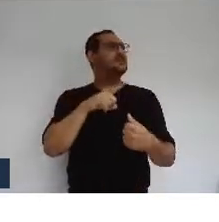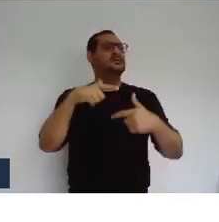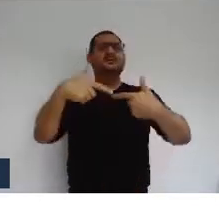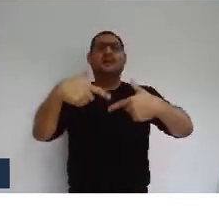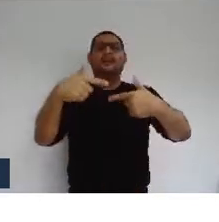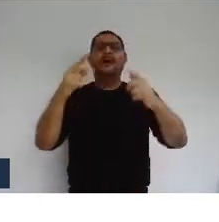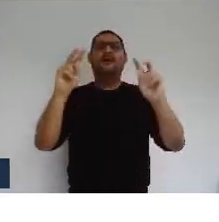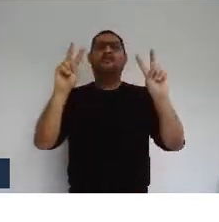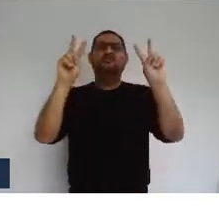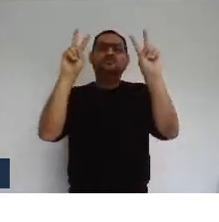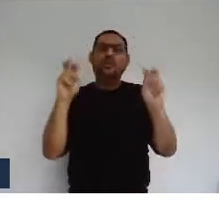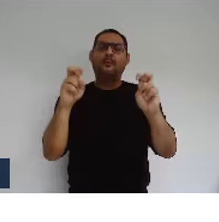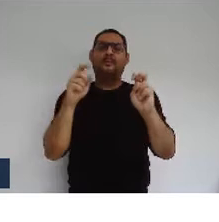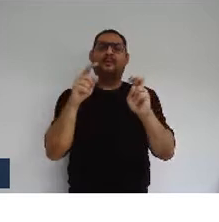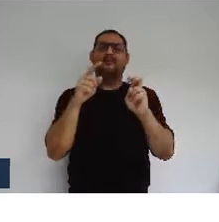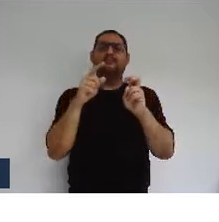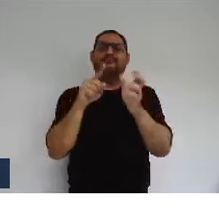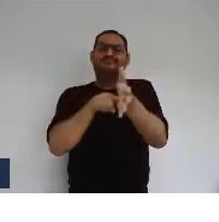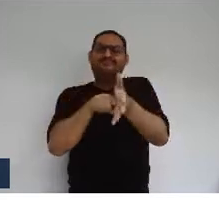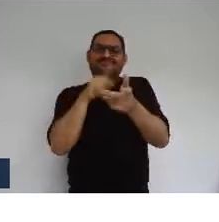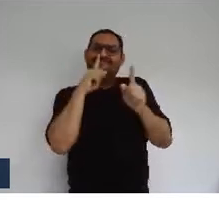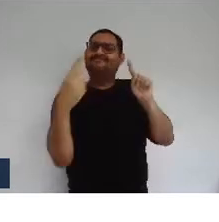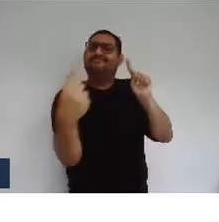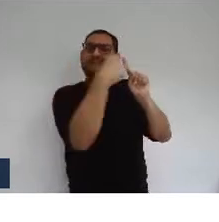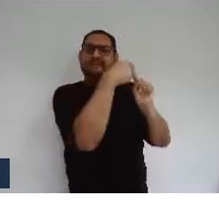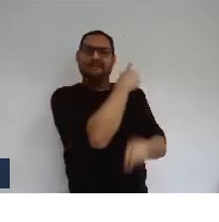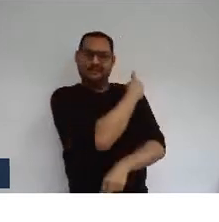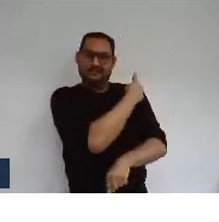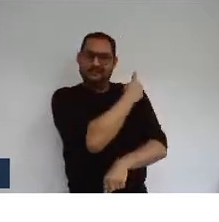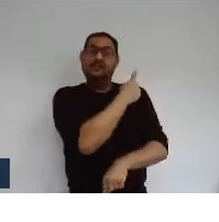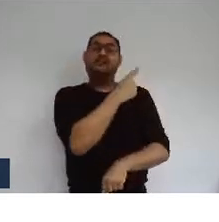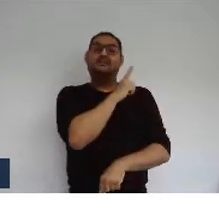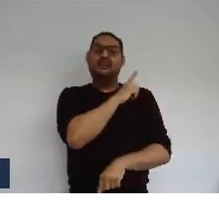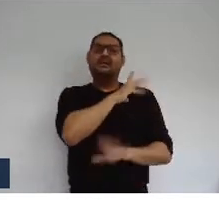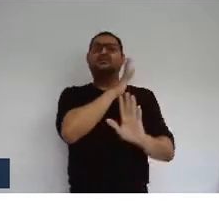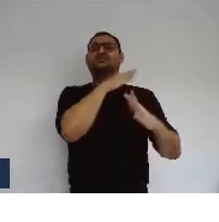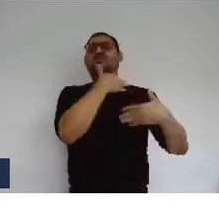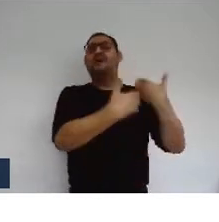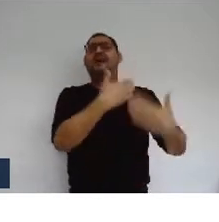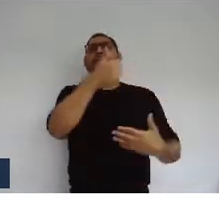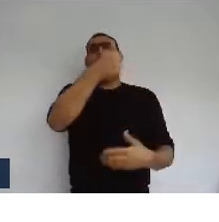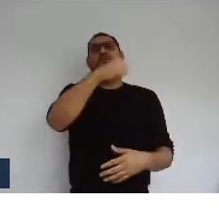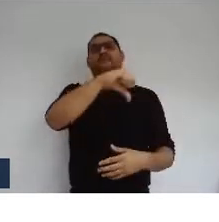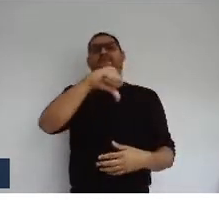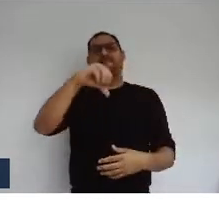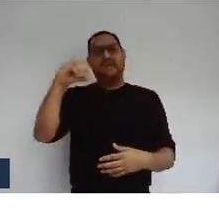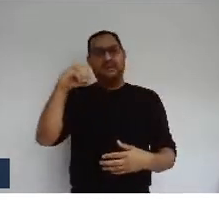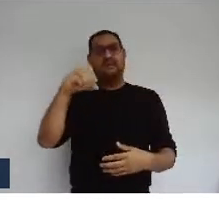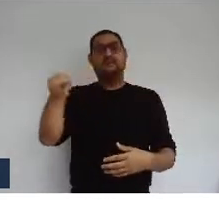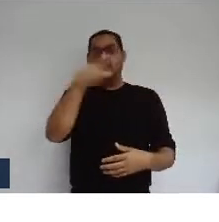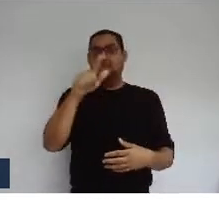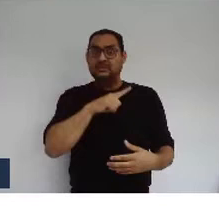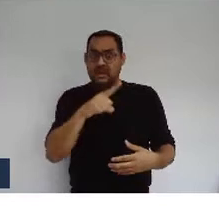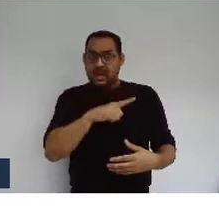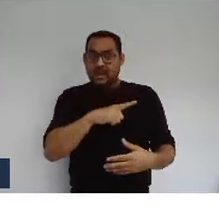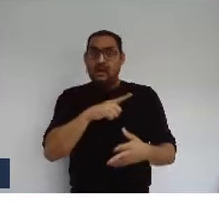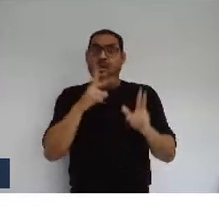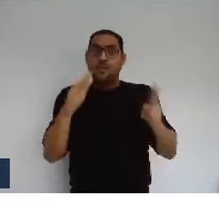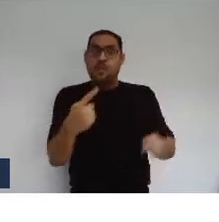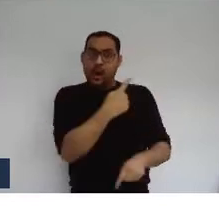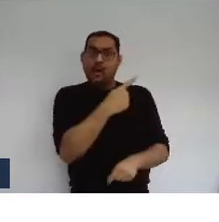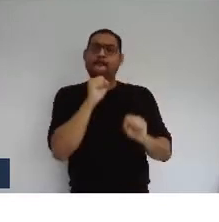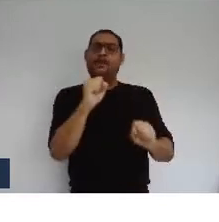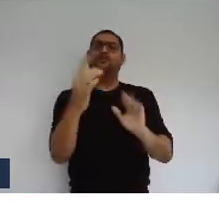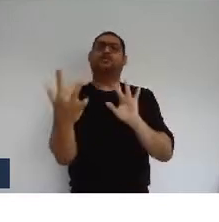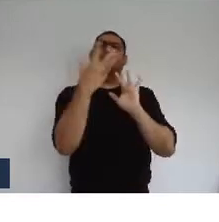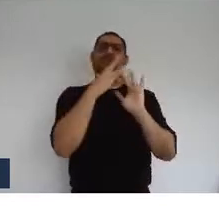esse tipo de pesquisa, essa tradição, eu gostaria que entrasse em contato comigo.